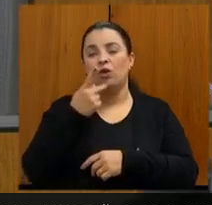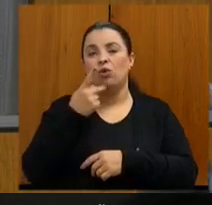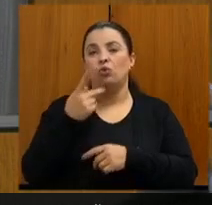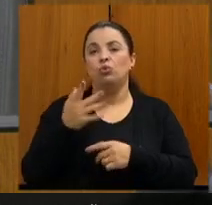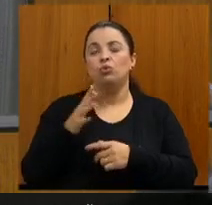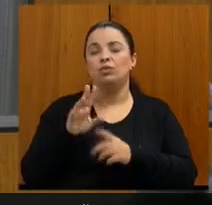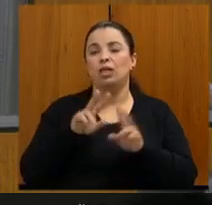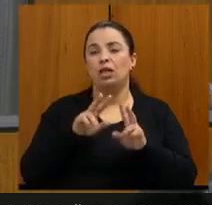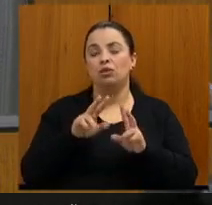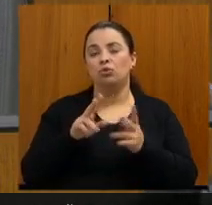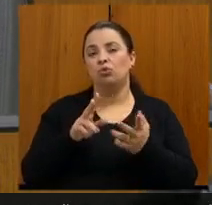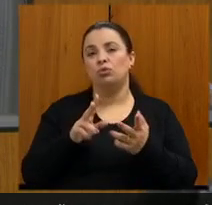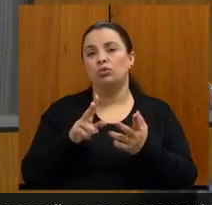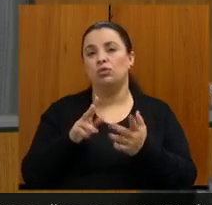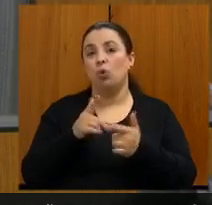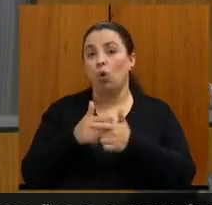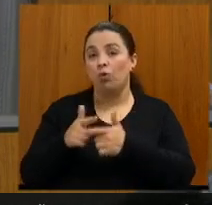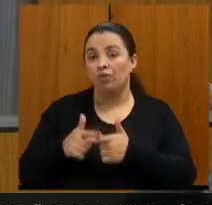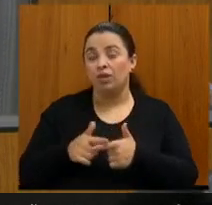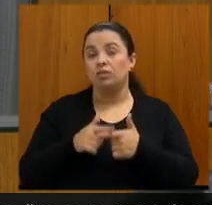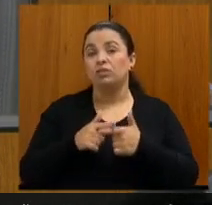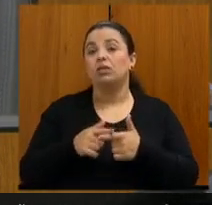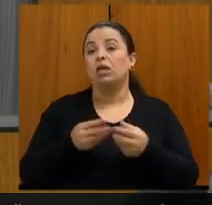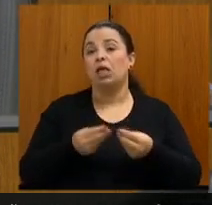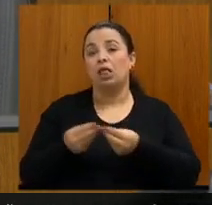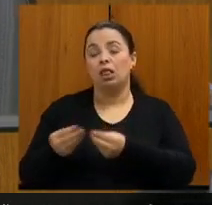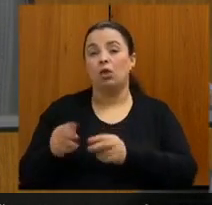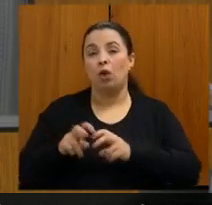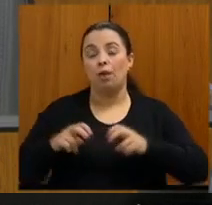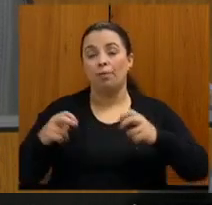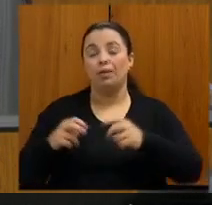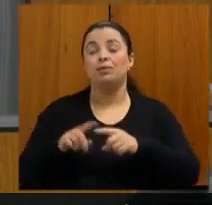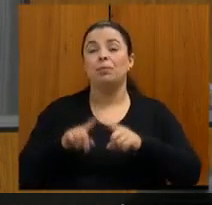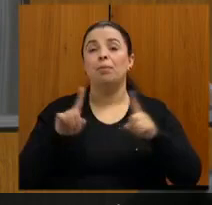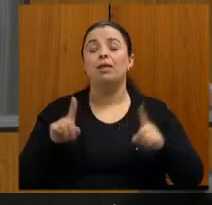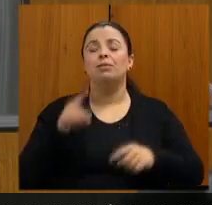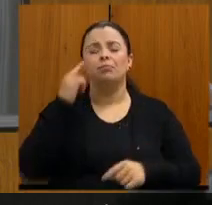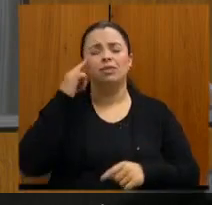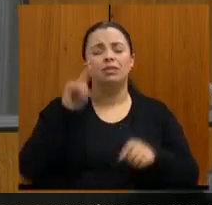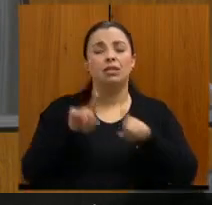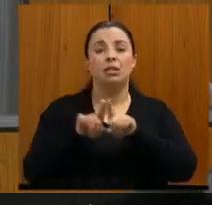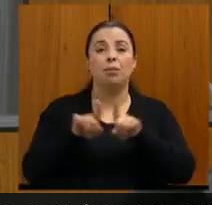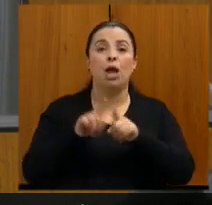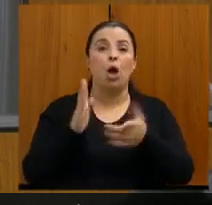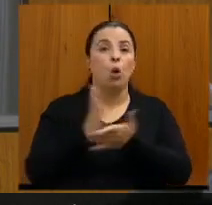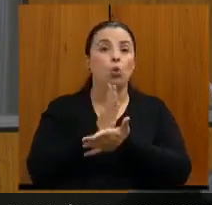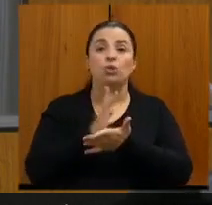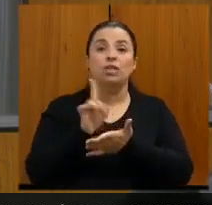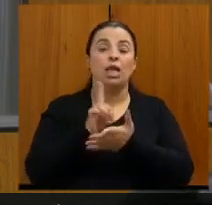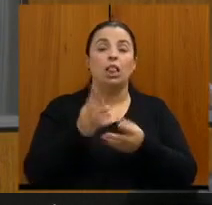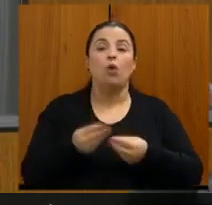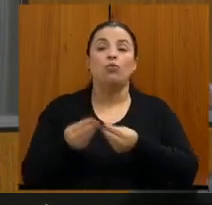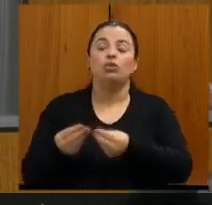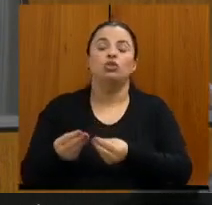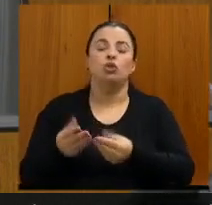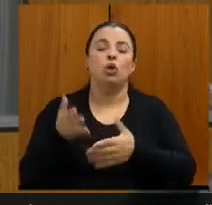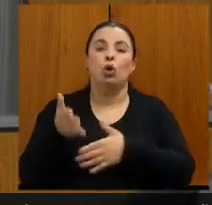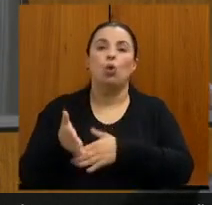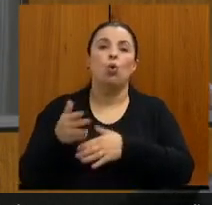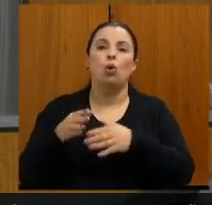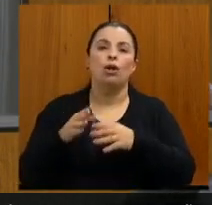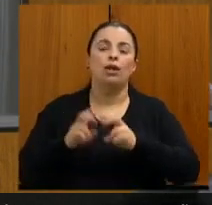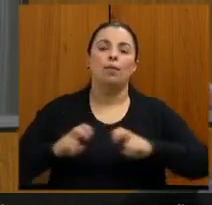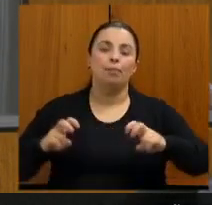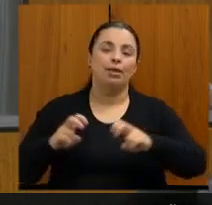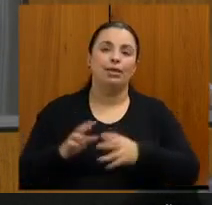é mas a gente pensa inclusive as ocupações que não chegaram aí para mesa que foram despejados aí nos primeiros